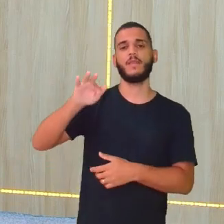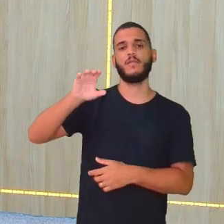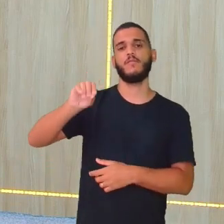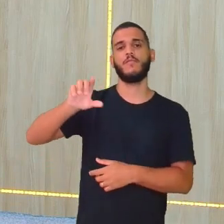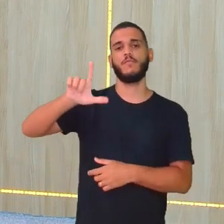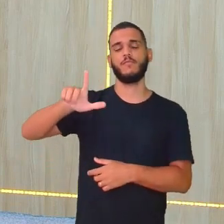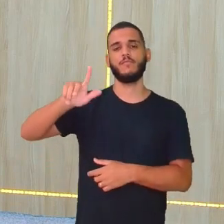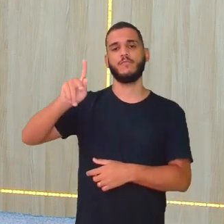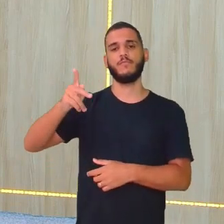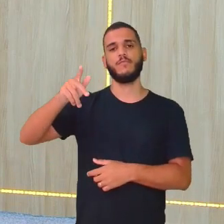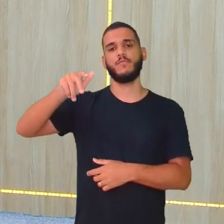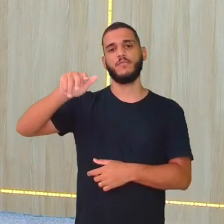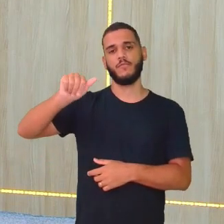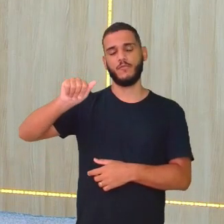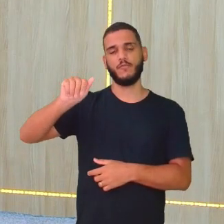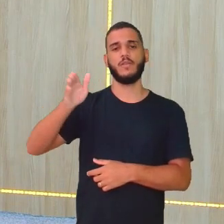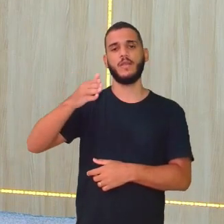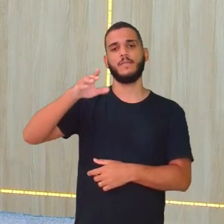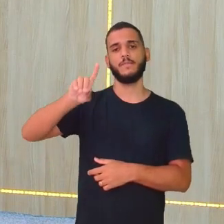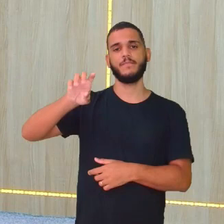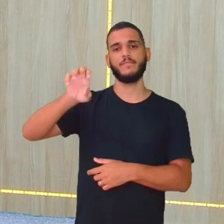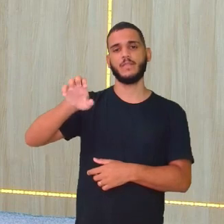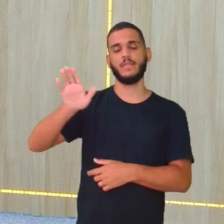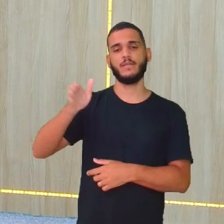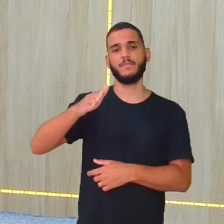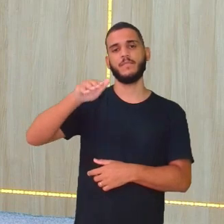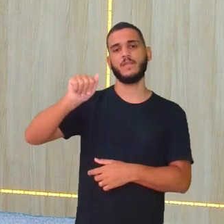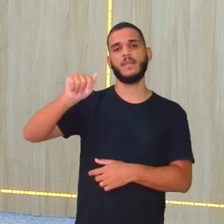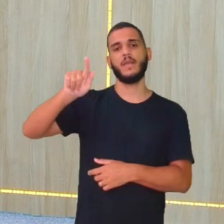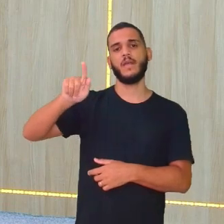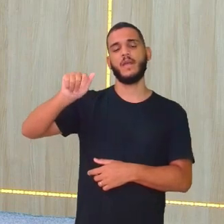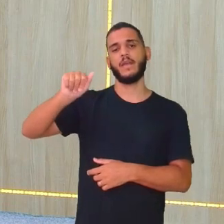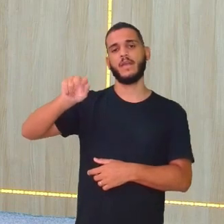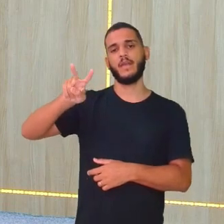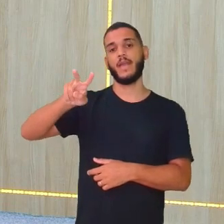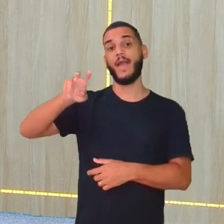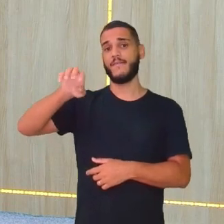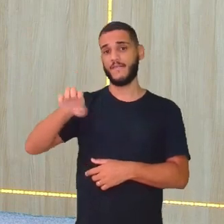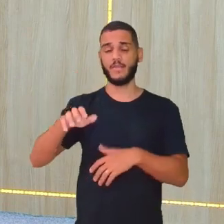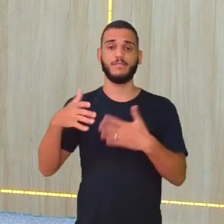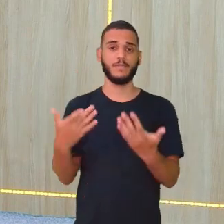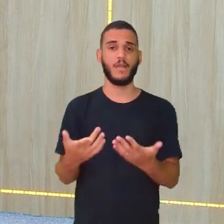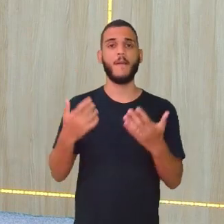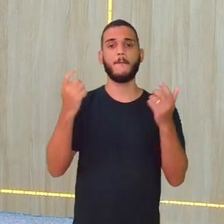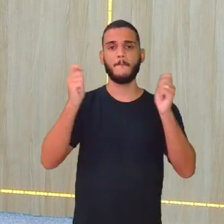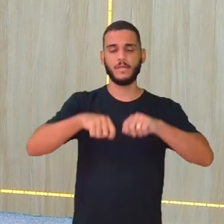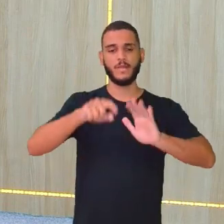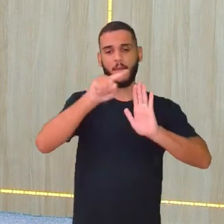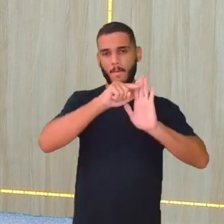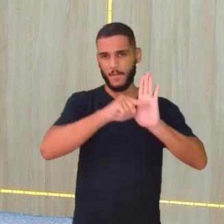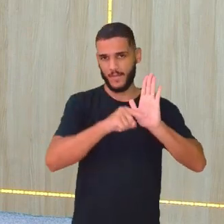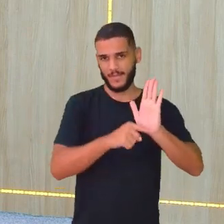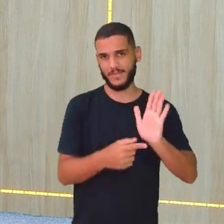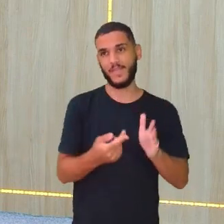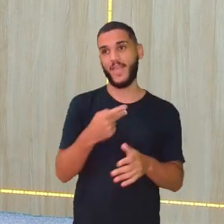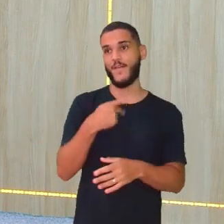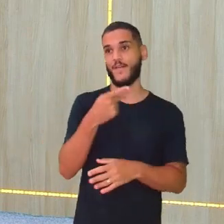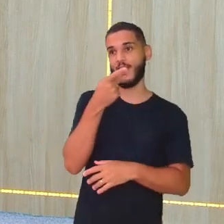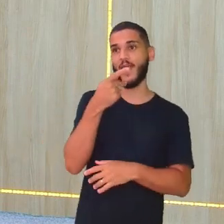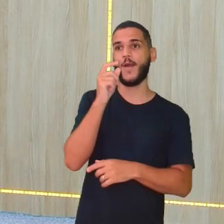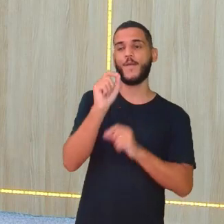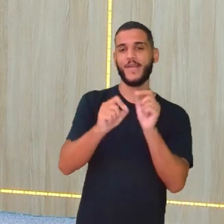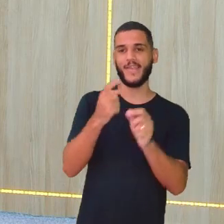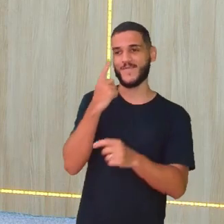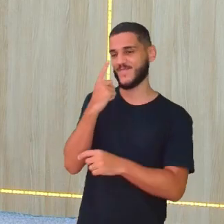episódio é bem forte né? mesmo. E acho que ele não poderia não estar Não nessa está. lista, né? Eu vou aqui falar do Lambedor Amaldiçoado,